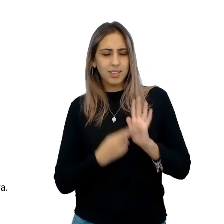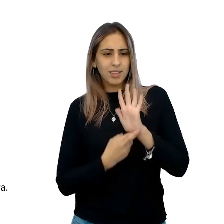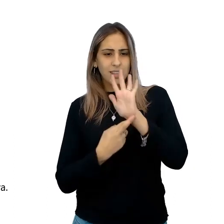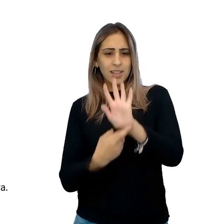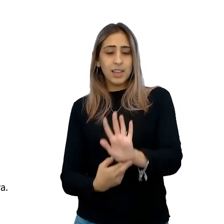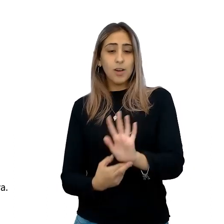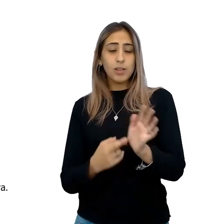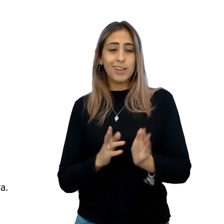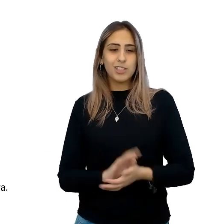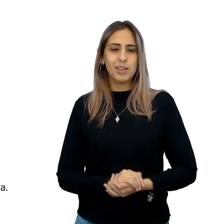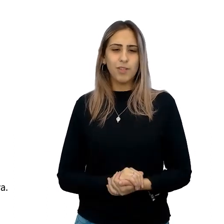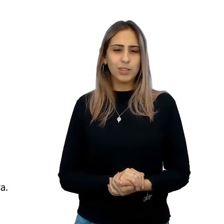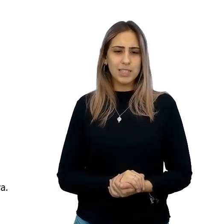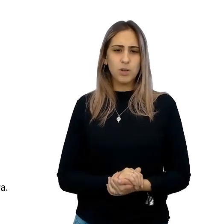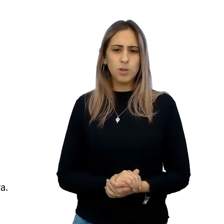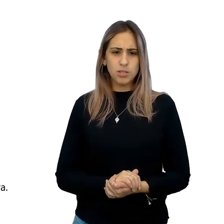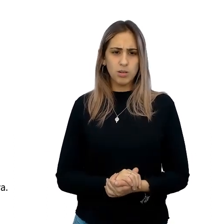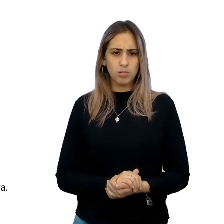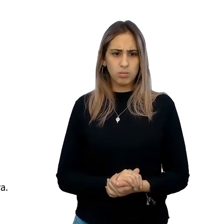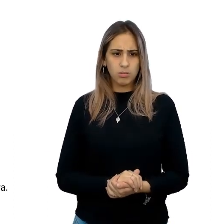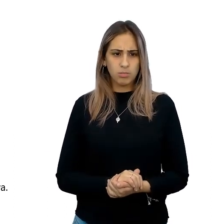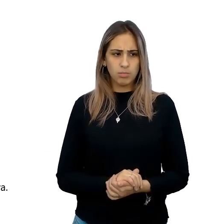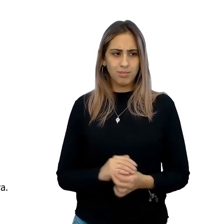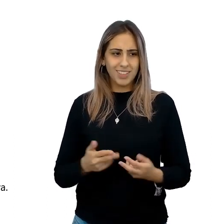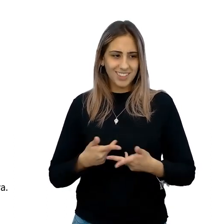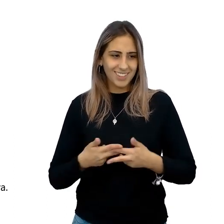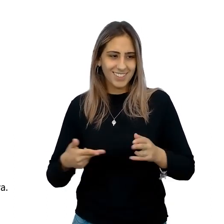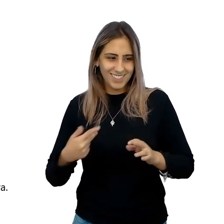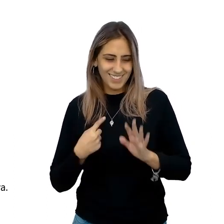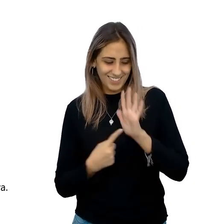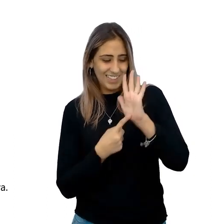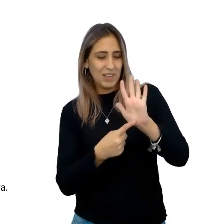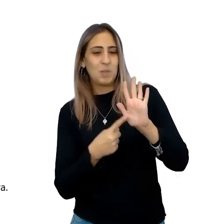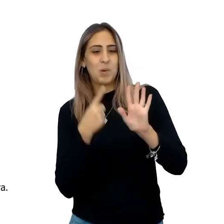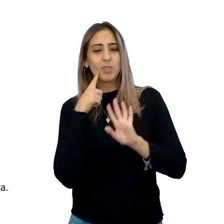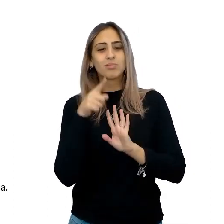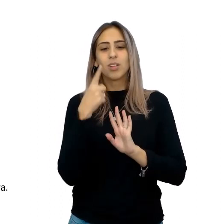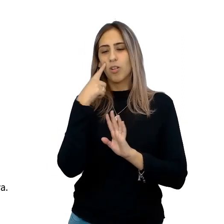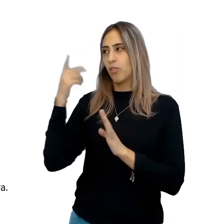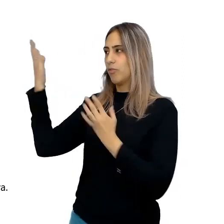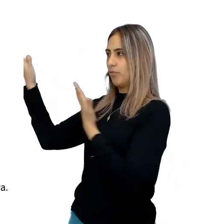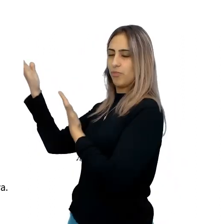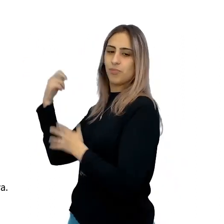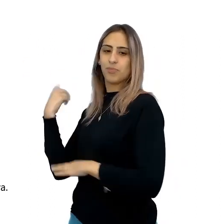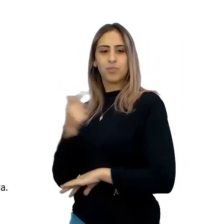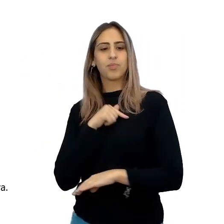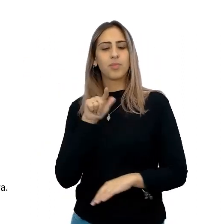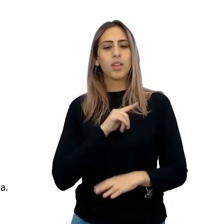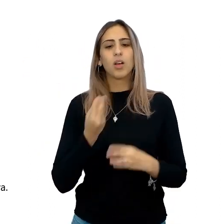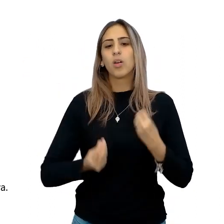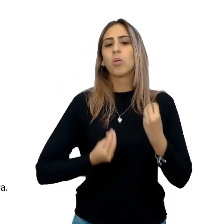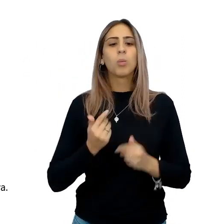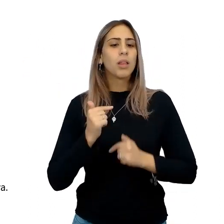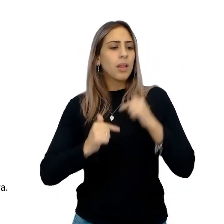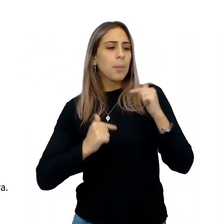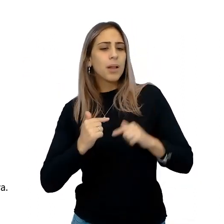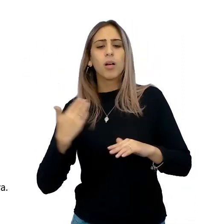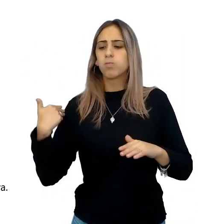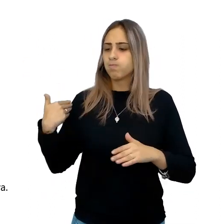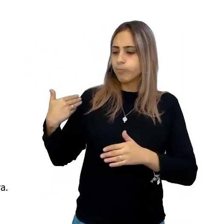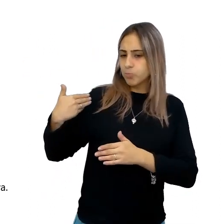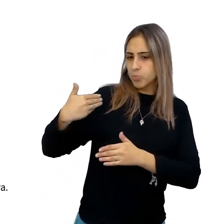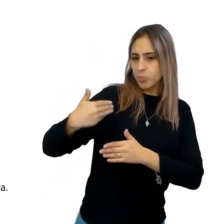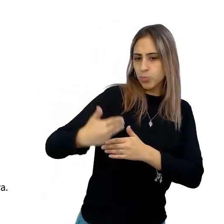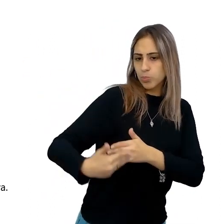por um microscópio, tá? Essa é uma imagem só, assim, ilustrativa mesmo. E aí a gente tem, então, que nós iremos trabalhar ao